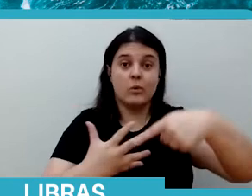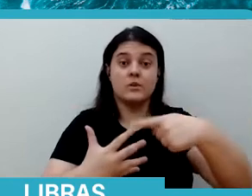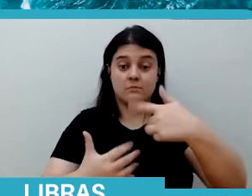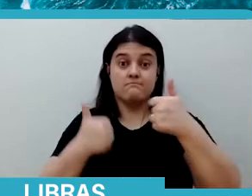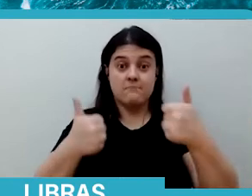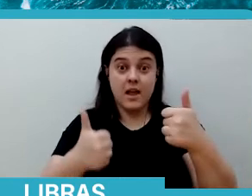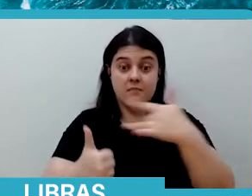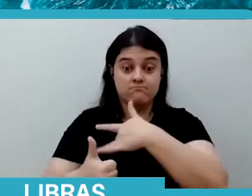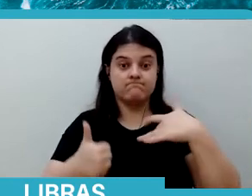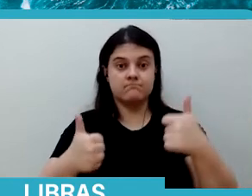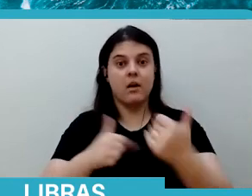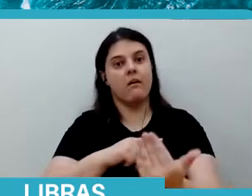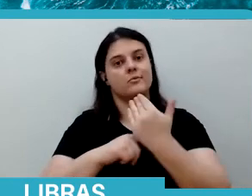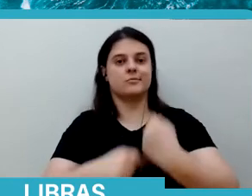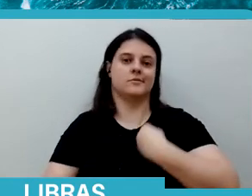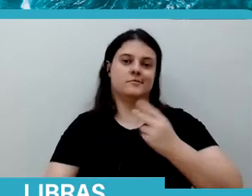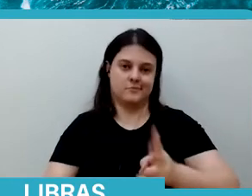saudável né